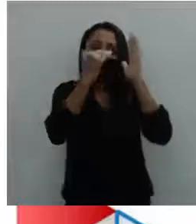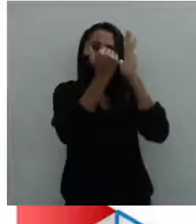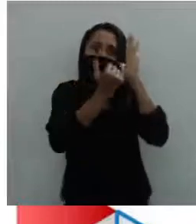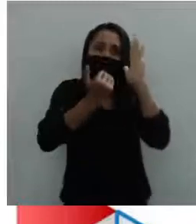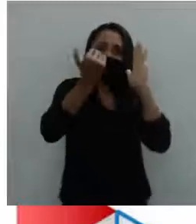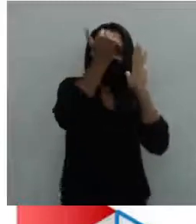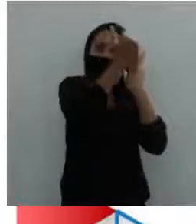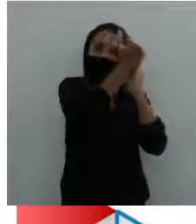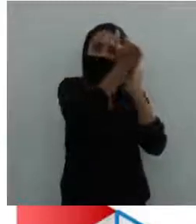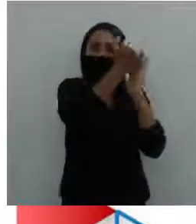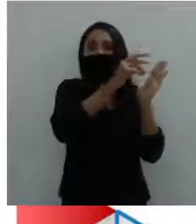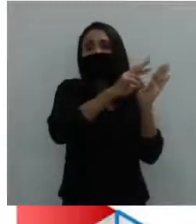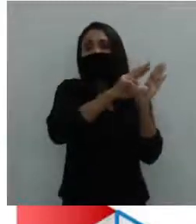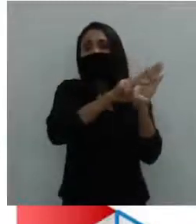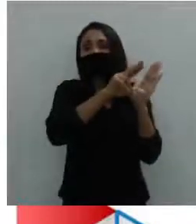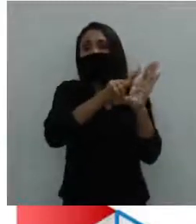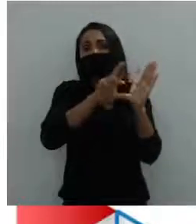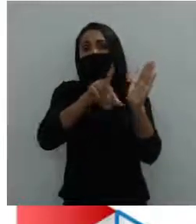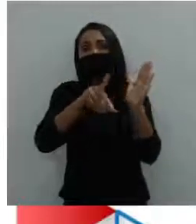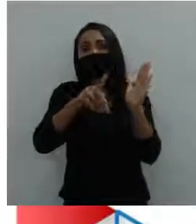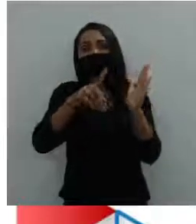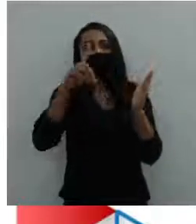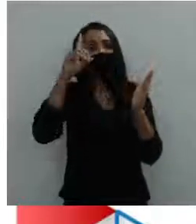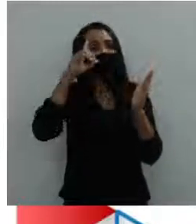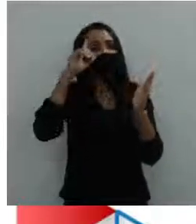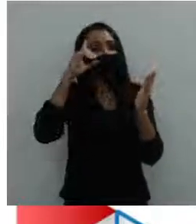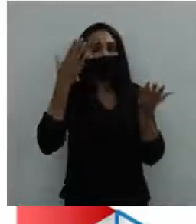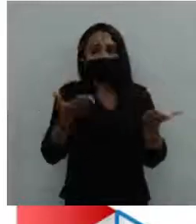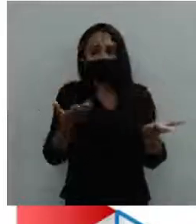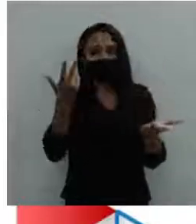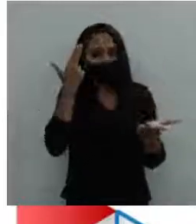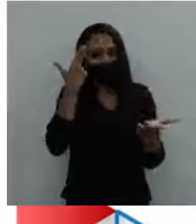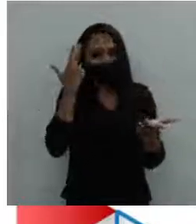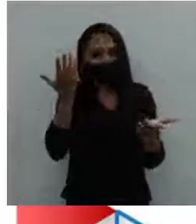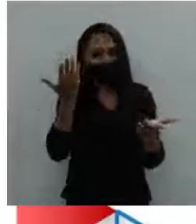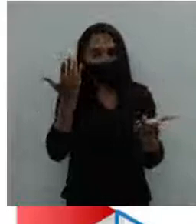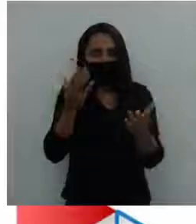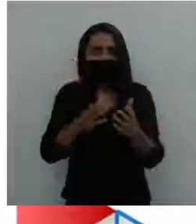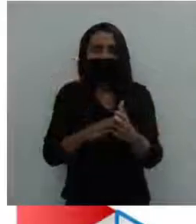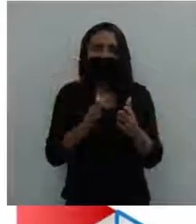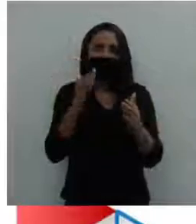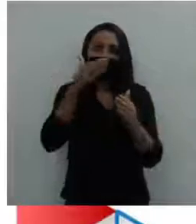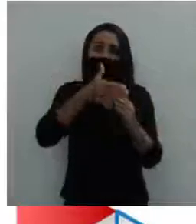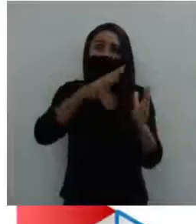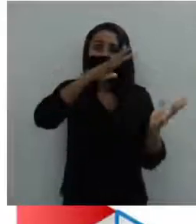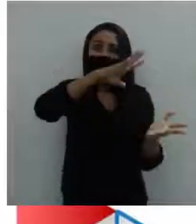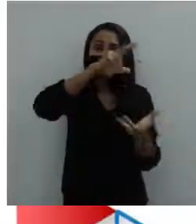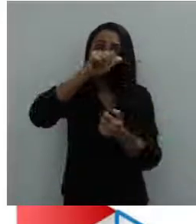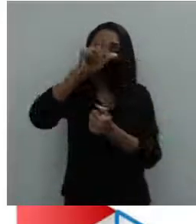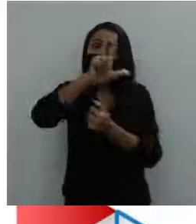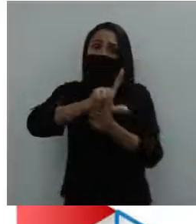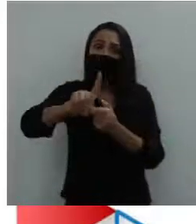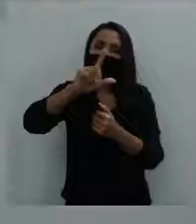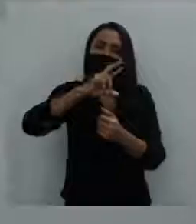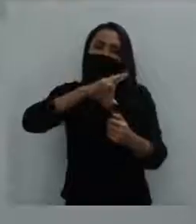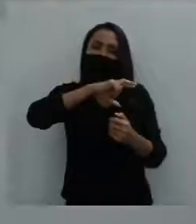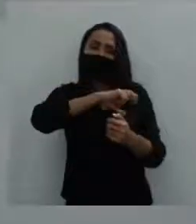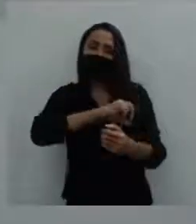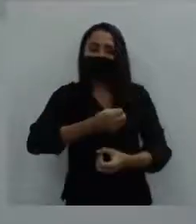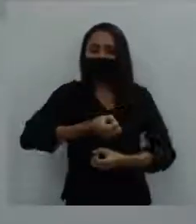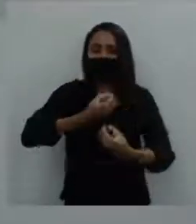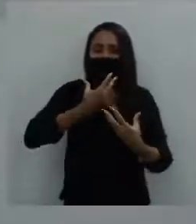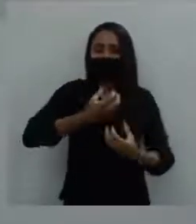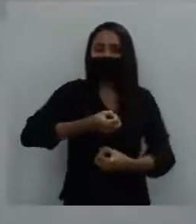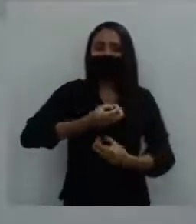diferente dessa linguagem do dia a dia. Então, fazem parte do mundo literário que o romance, o poema,